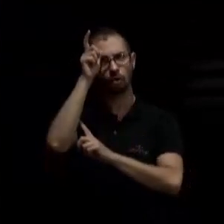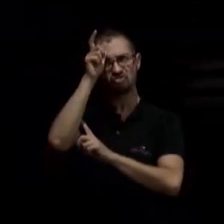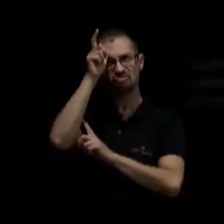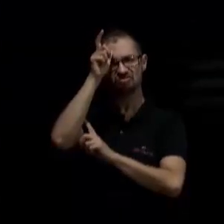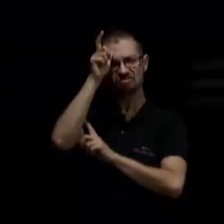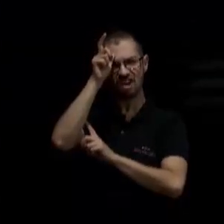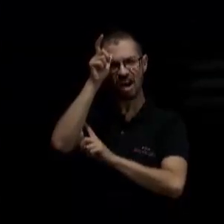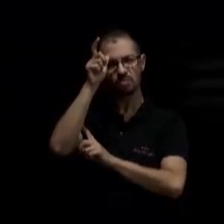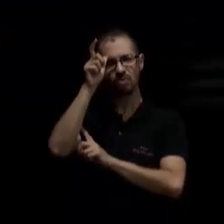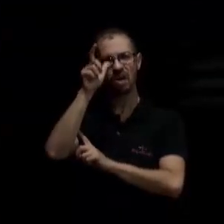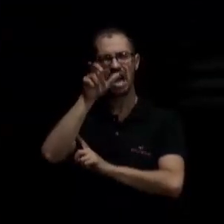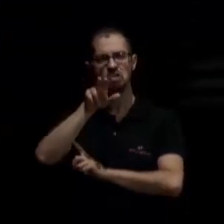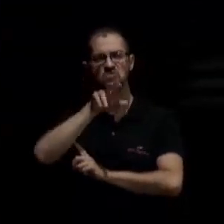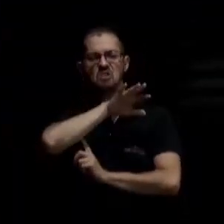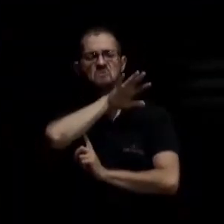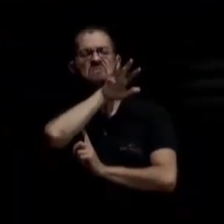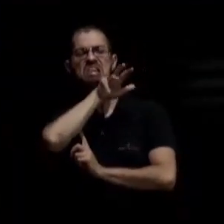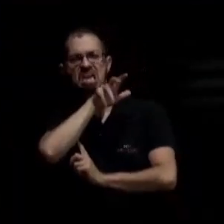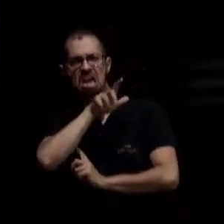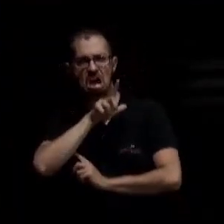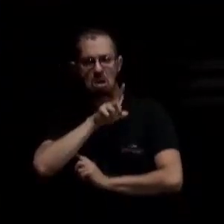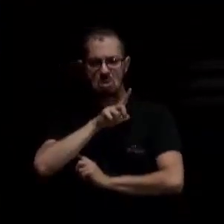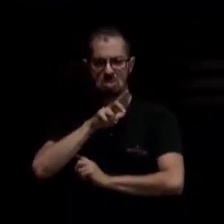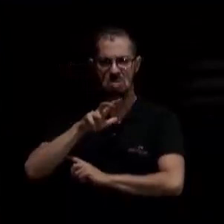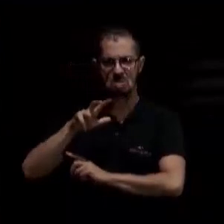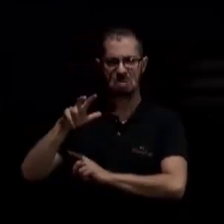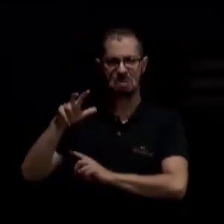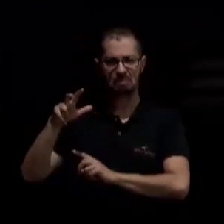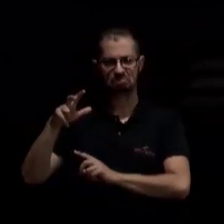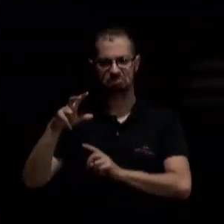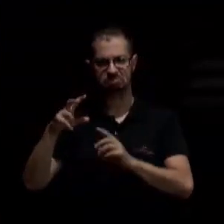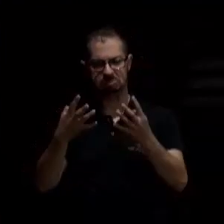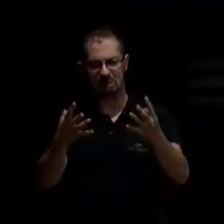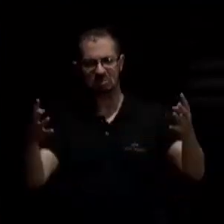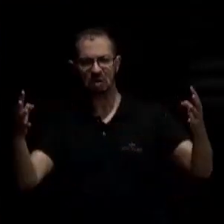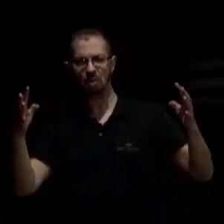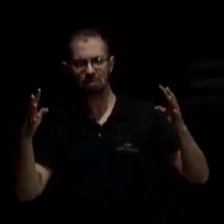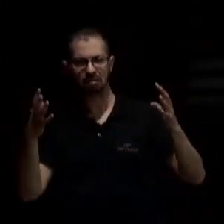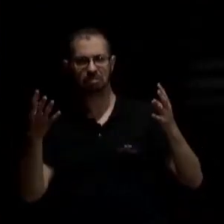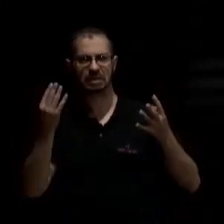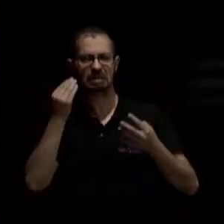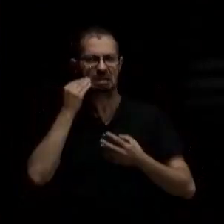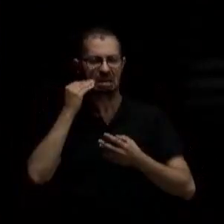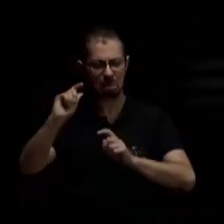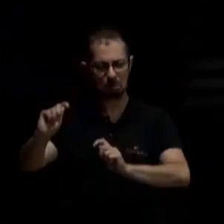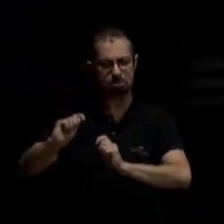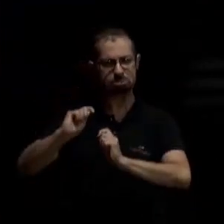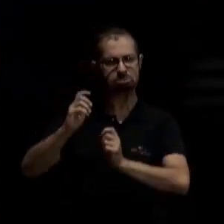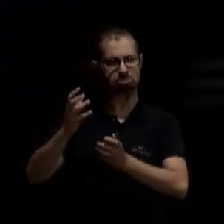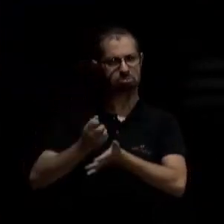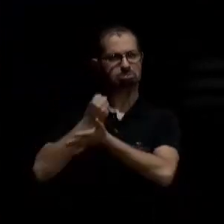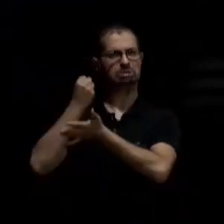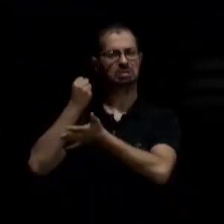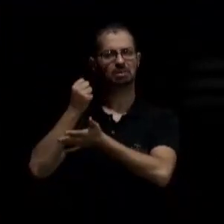velho, ao derredor de vós, tragando a quem possa tragar. não é